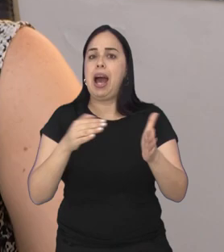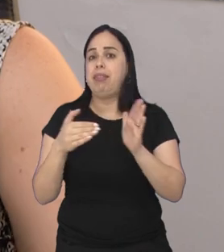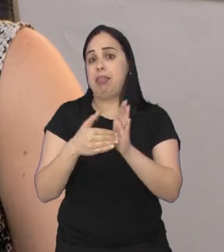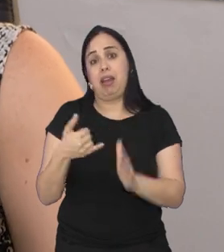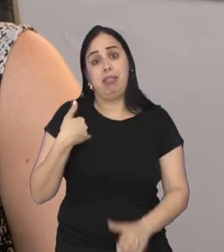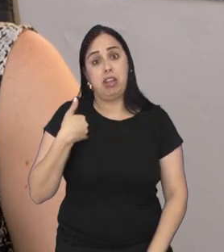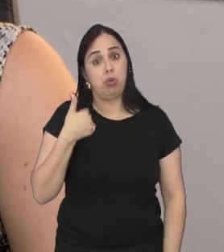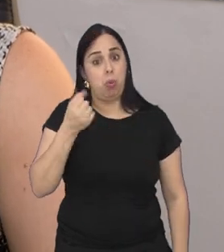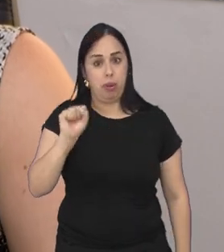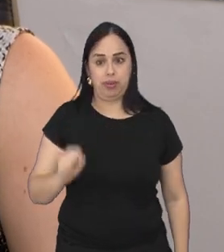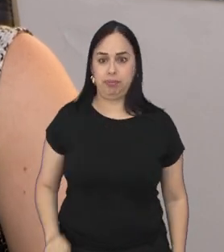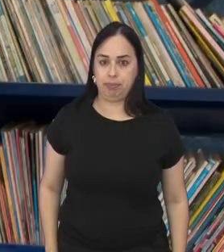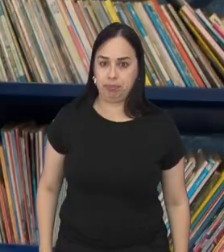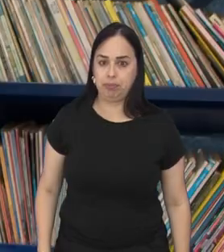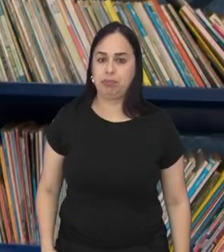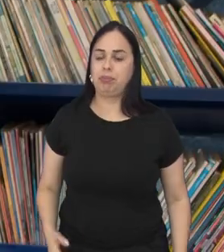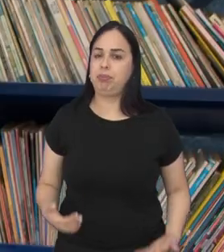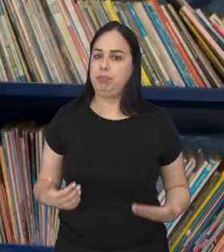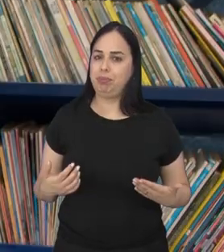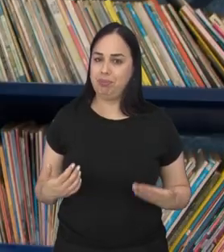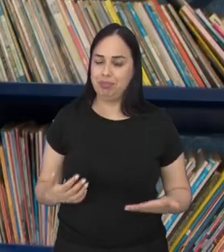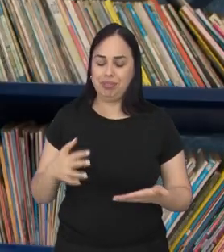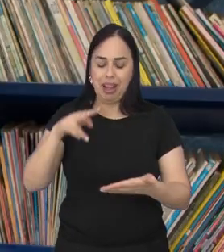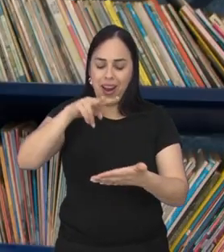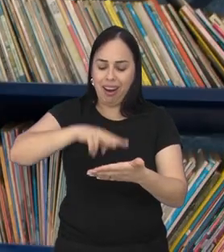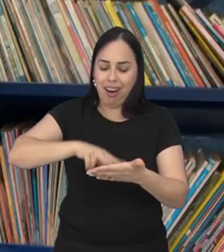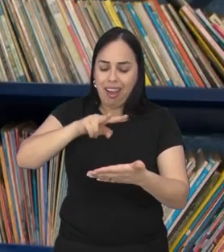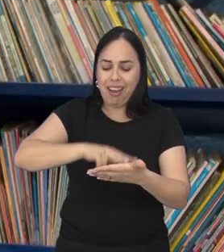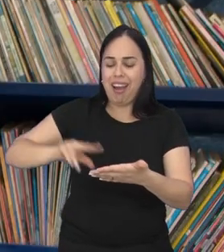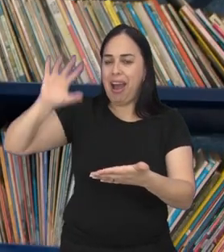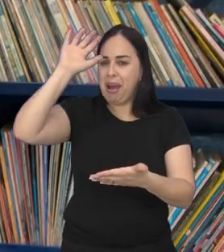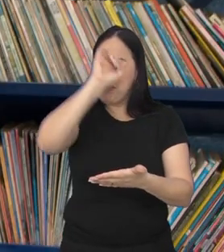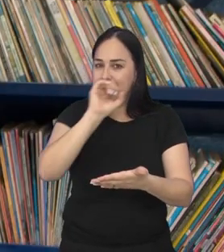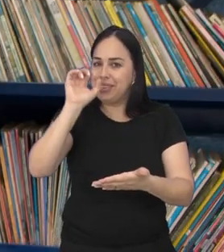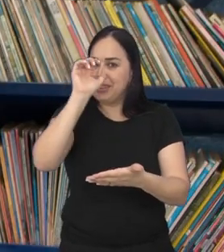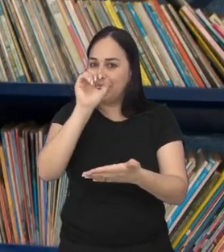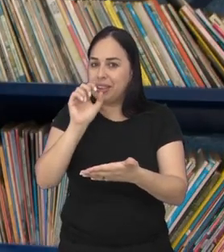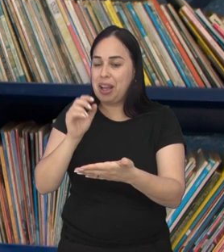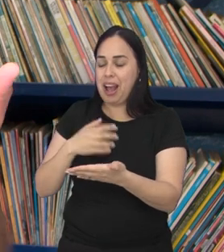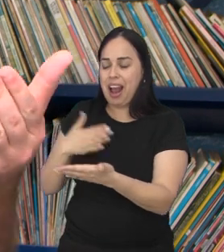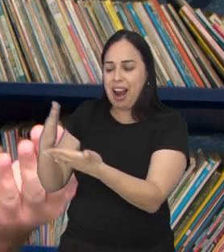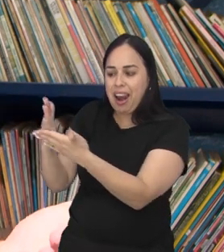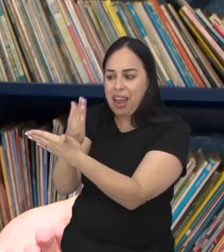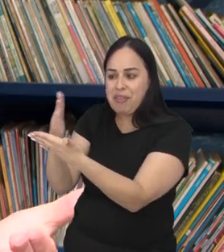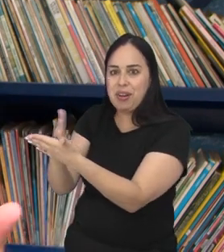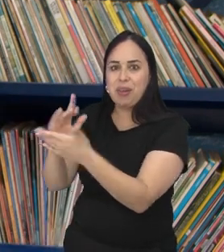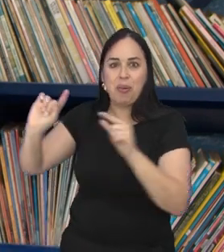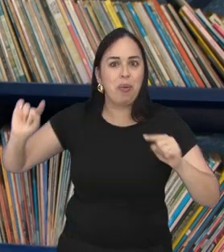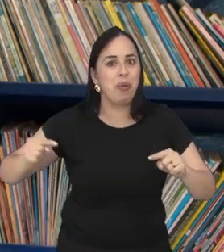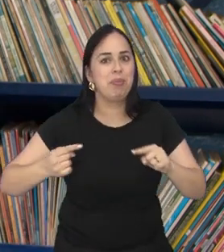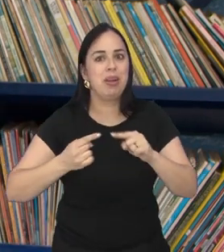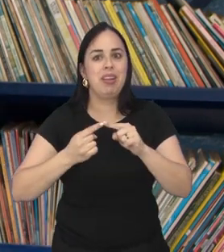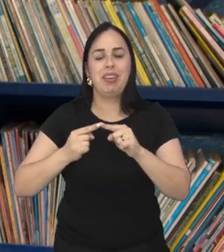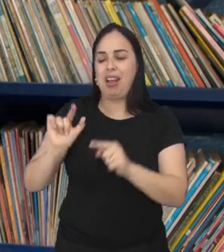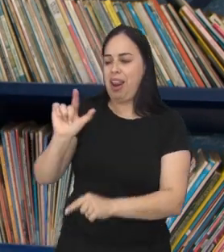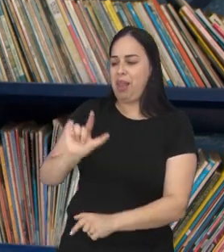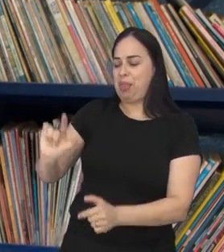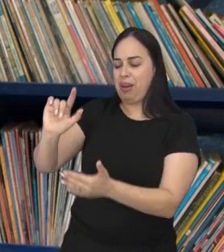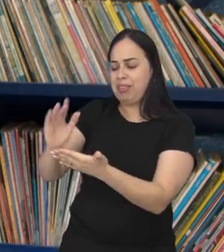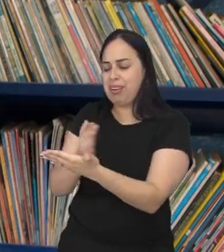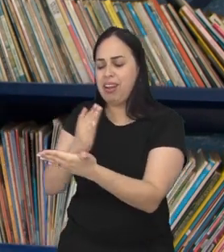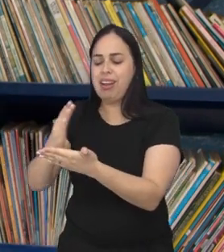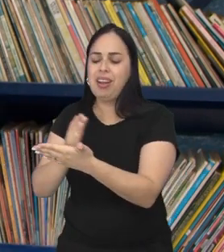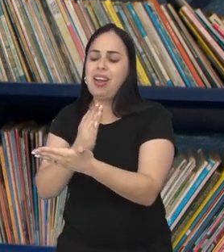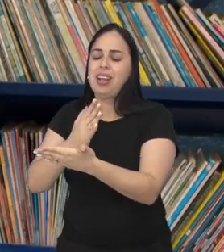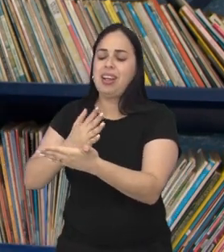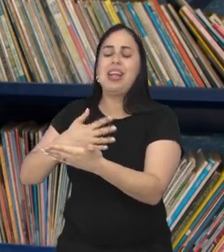no máximo até 8 anos e na alfabetização uma ferramenta que não pode faltar é o livro é a partir da literatura que